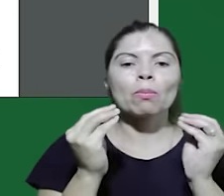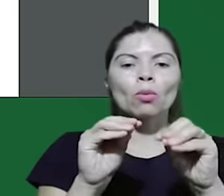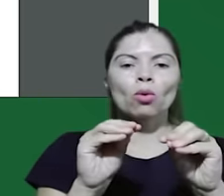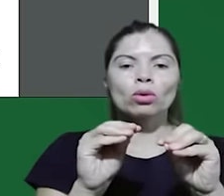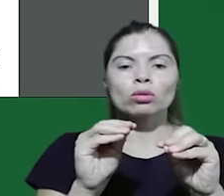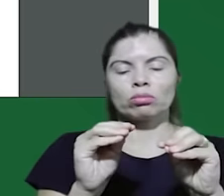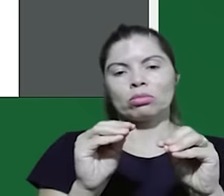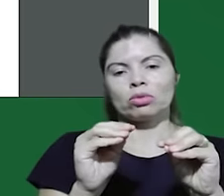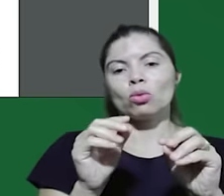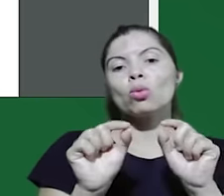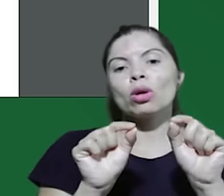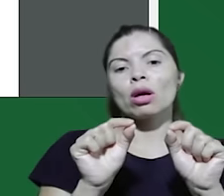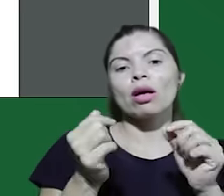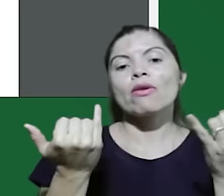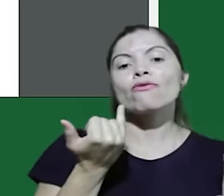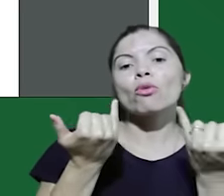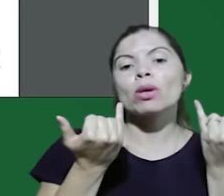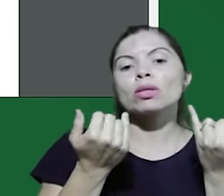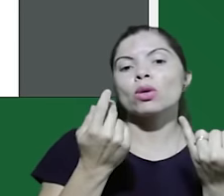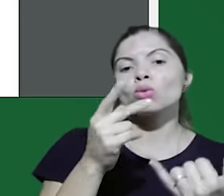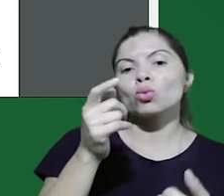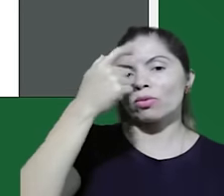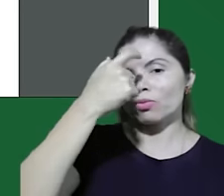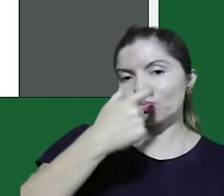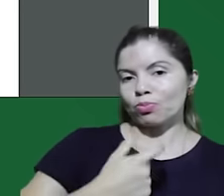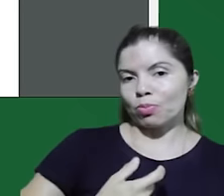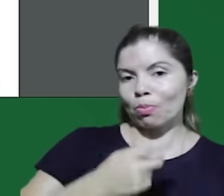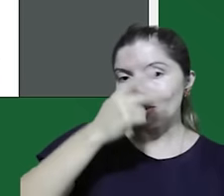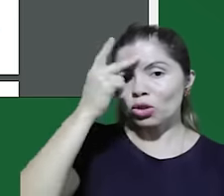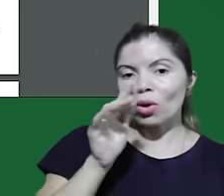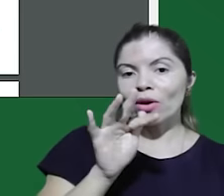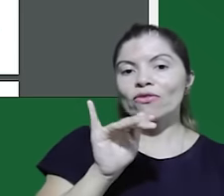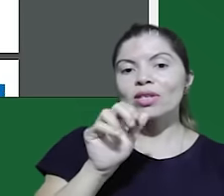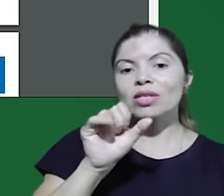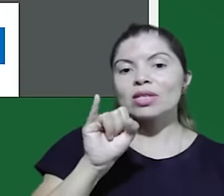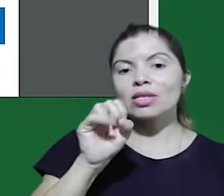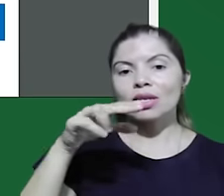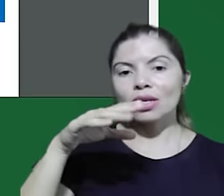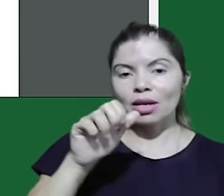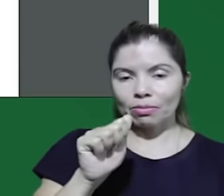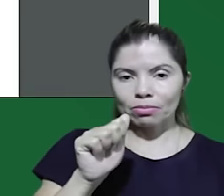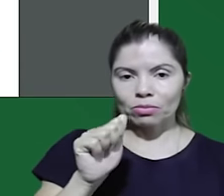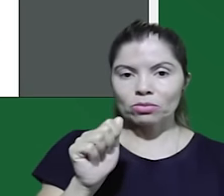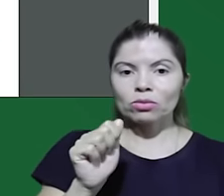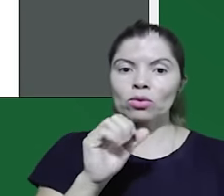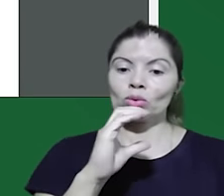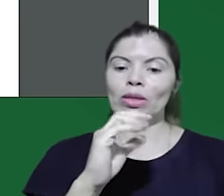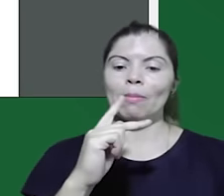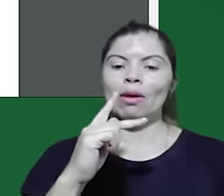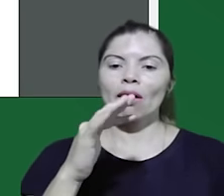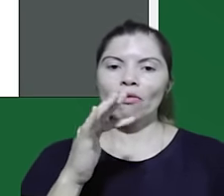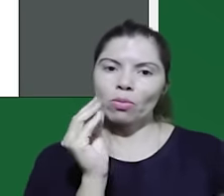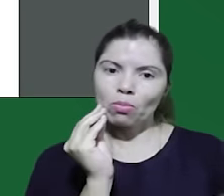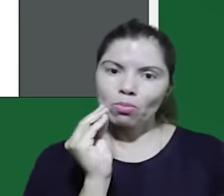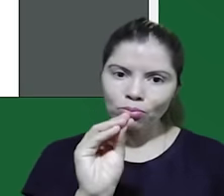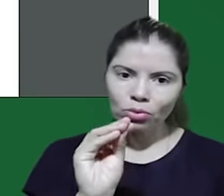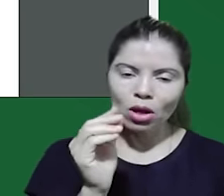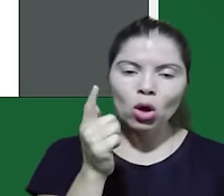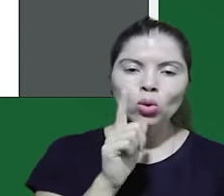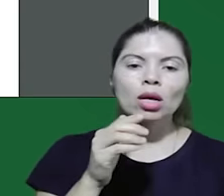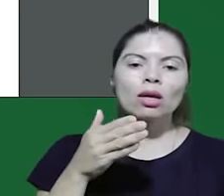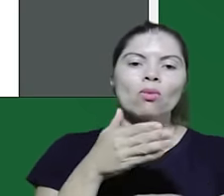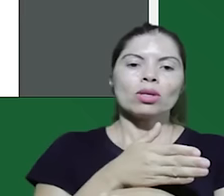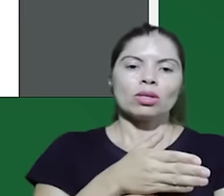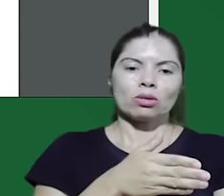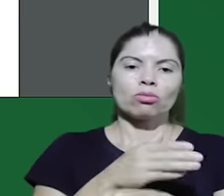da pessoa física e aí você vai conseguir com o seu CPF fazer acesso ao sistema nesse